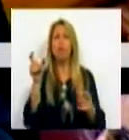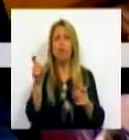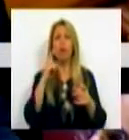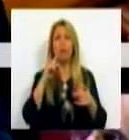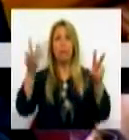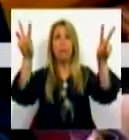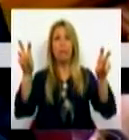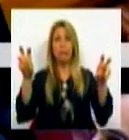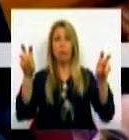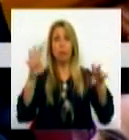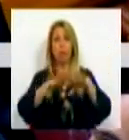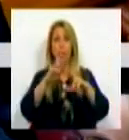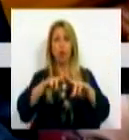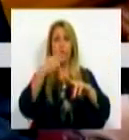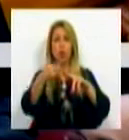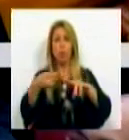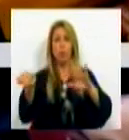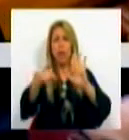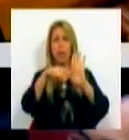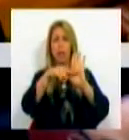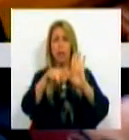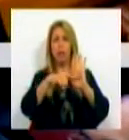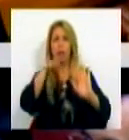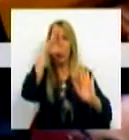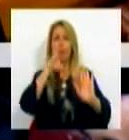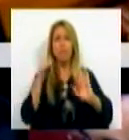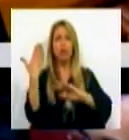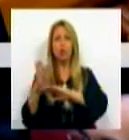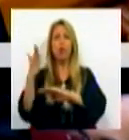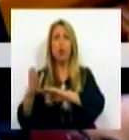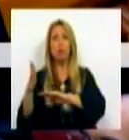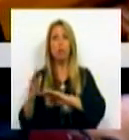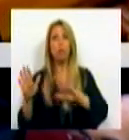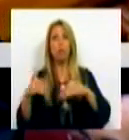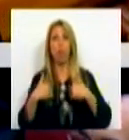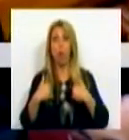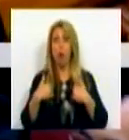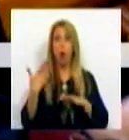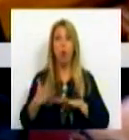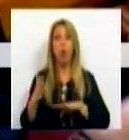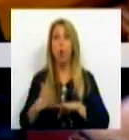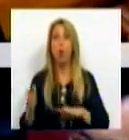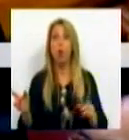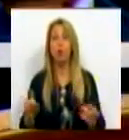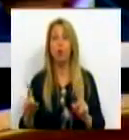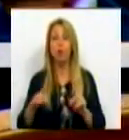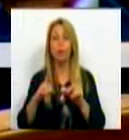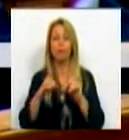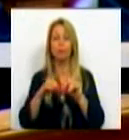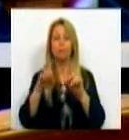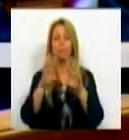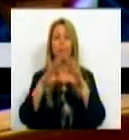pela dupla negativa? Ministro, não exclui. Bem, eu não excluí que marcianos aterrassem para a semana em Portugal. Eu não